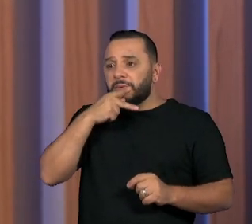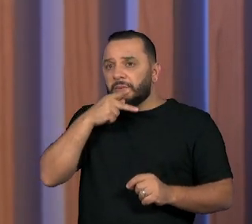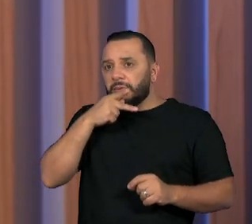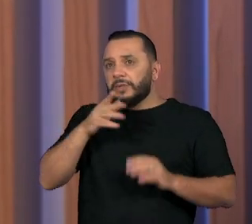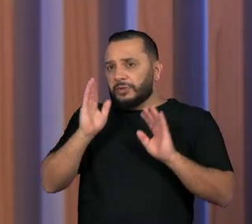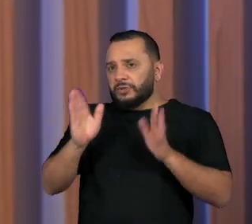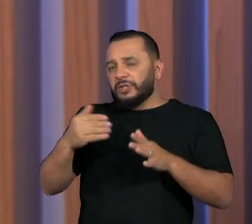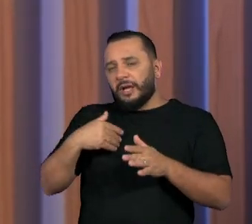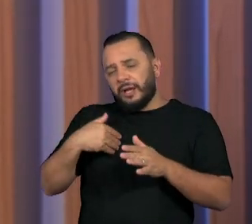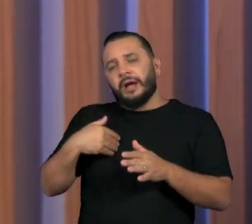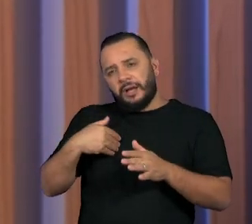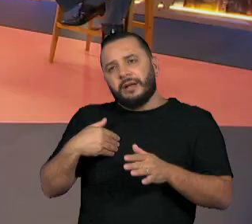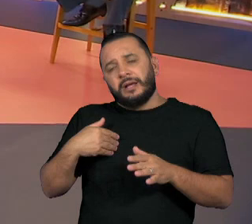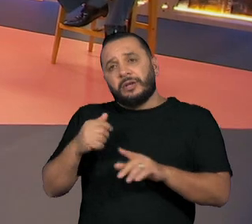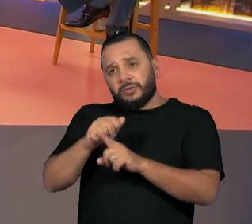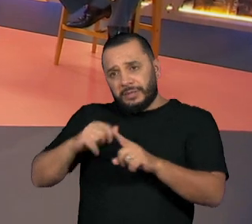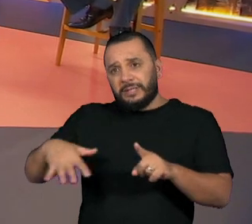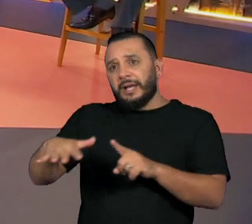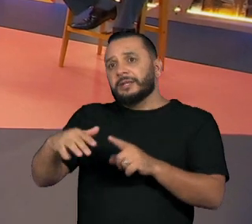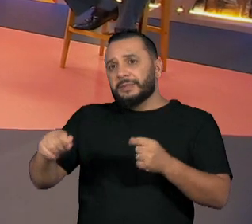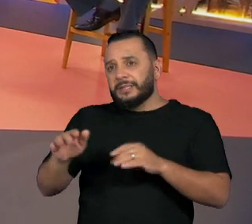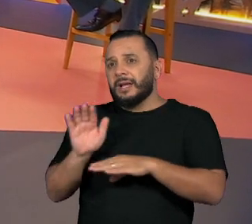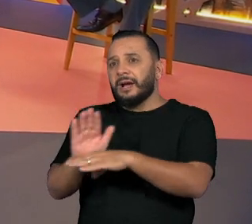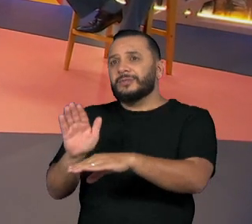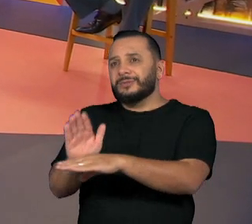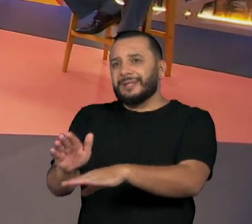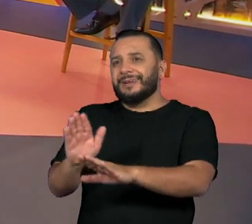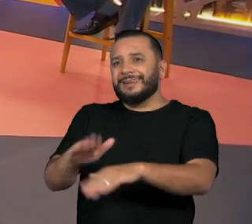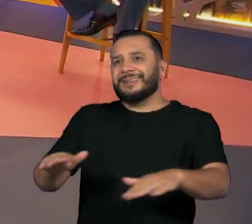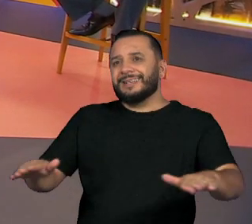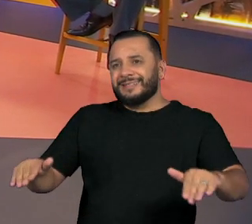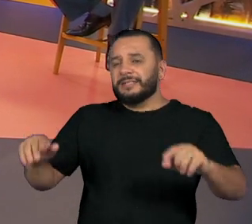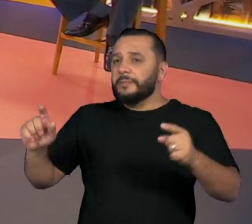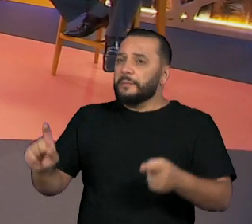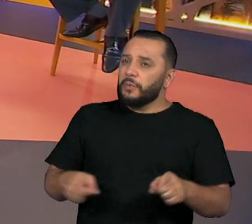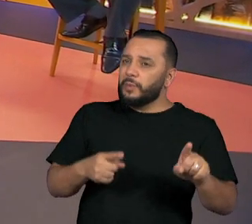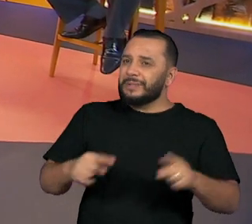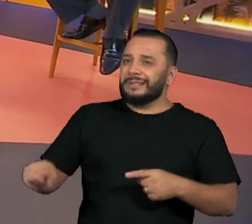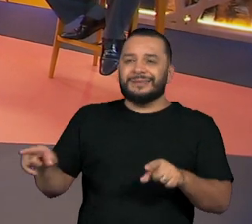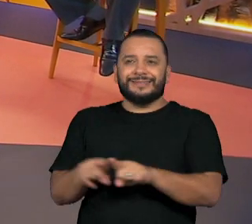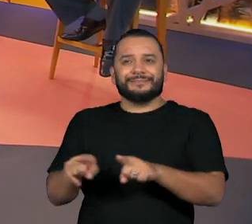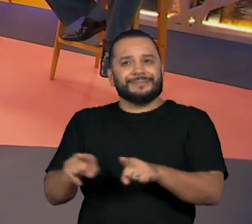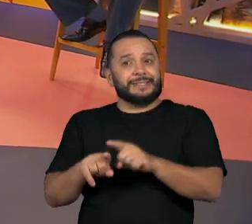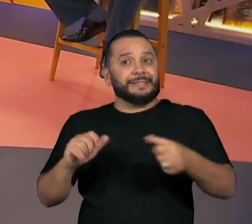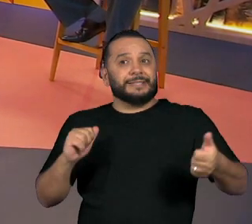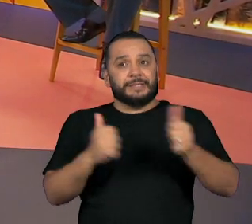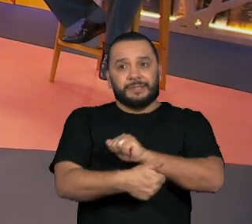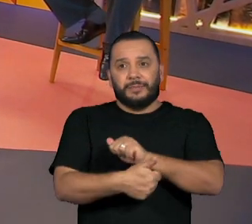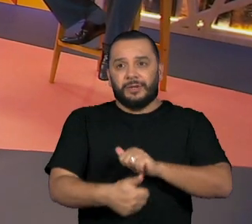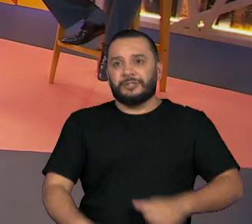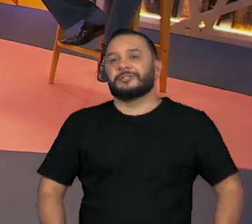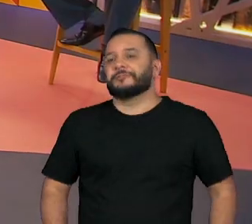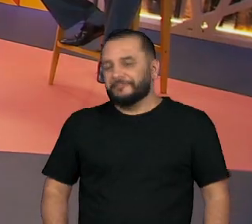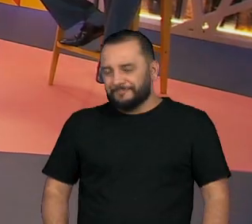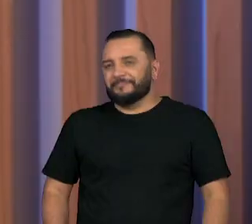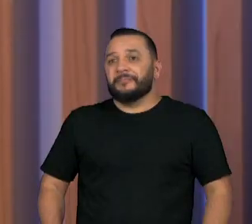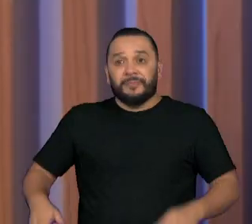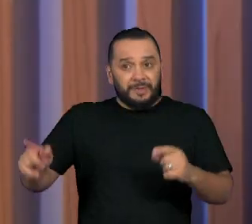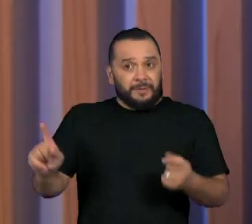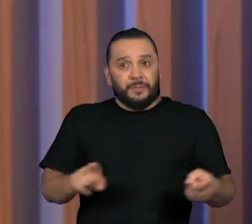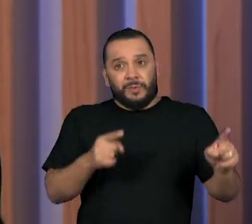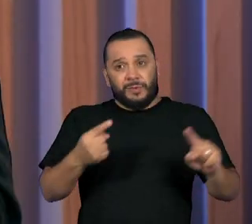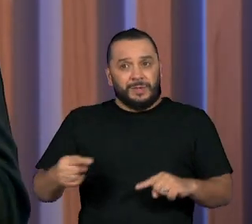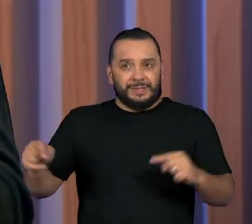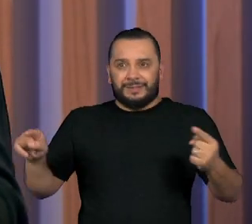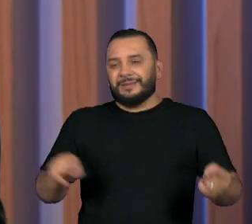um é a música e o outro é o esporte, né? Para que seja uma sociedade saudável, né? Então a música, ela tem esse poder